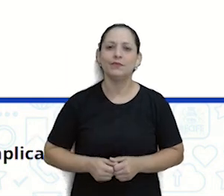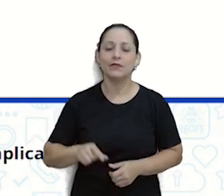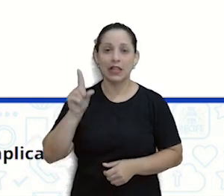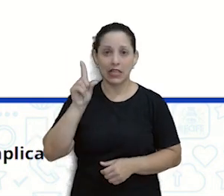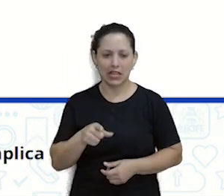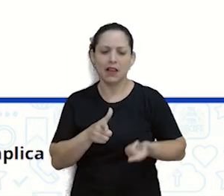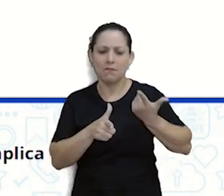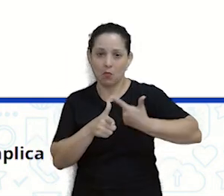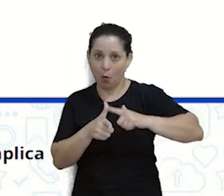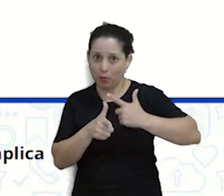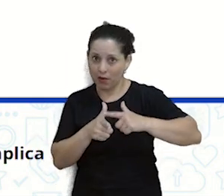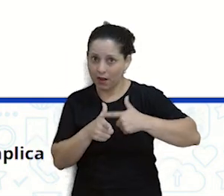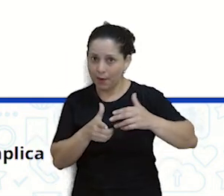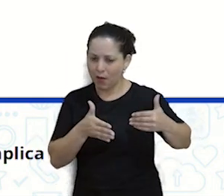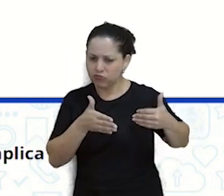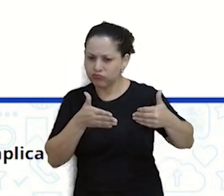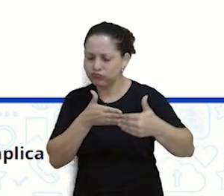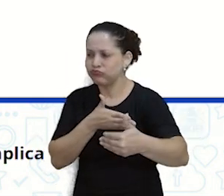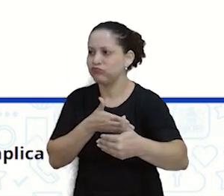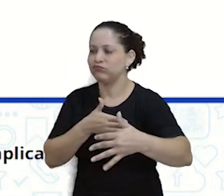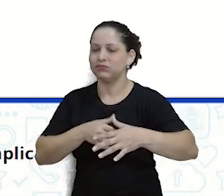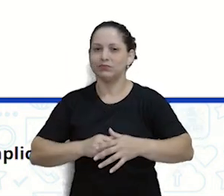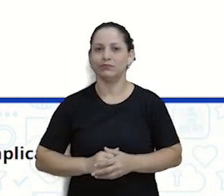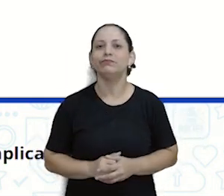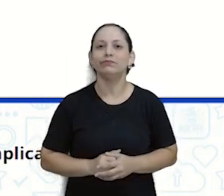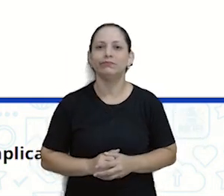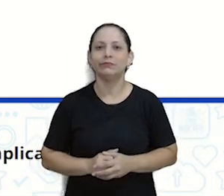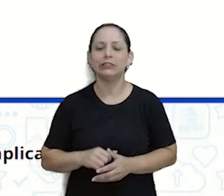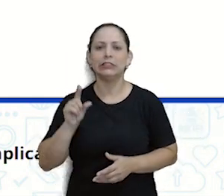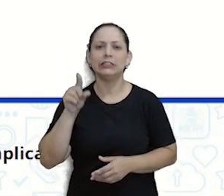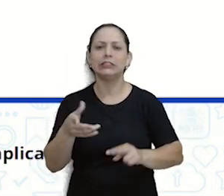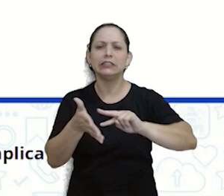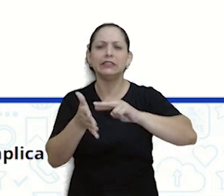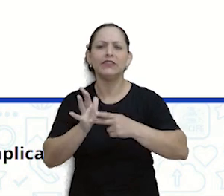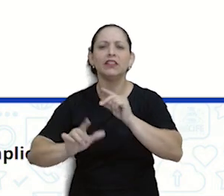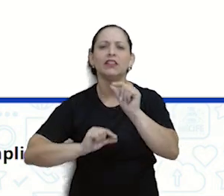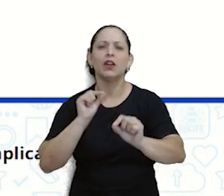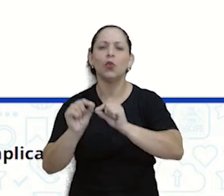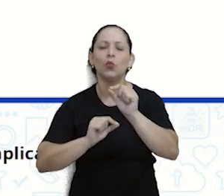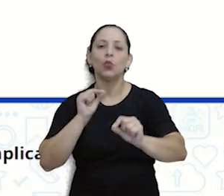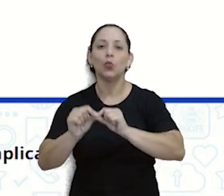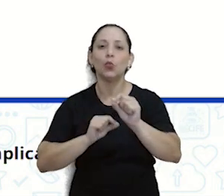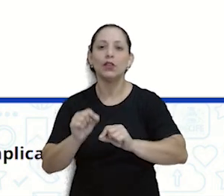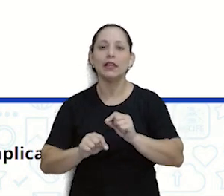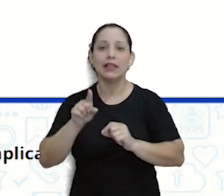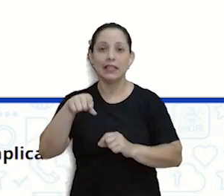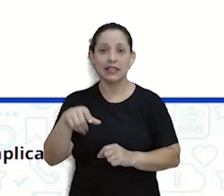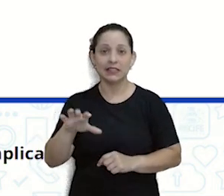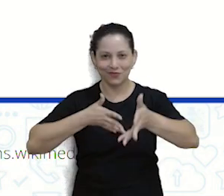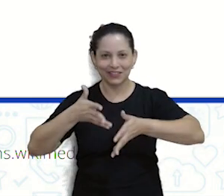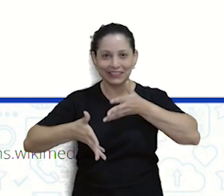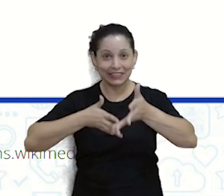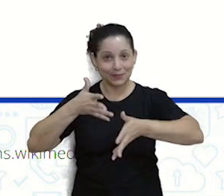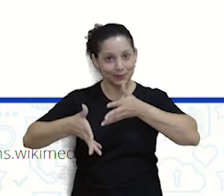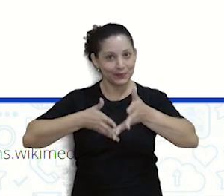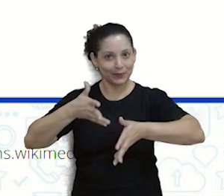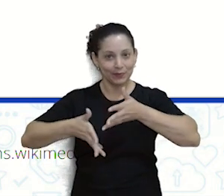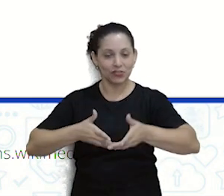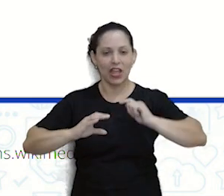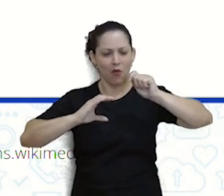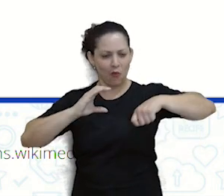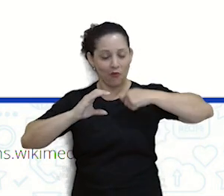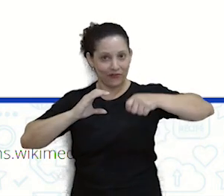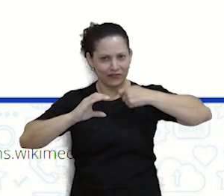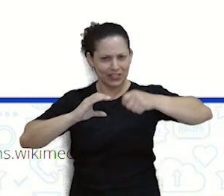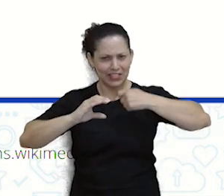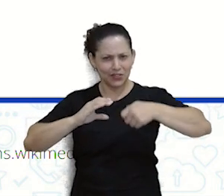Vamos lá. Vamos voltar aqui, porque aí Késia pode, né, passar para a gente todo o videozinho,